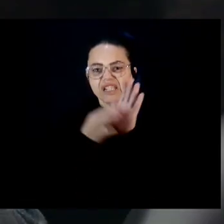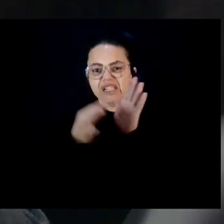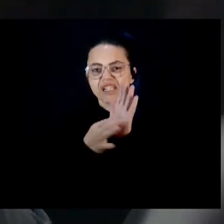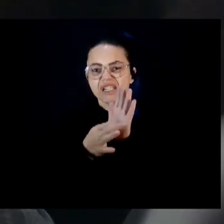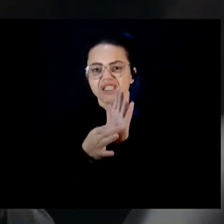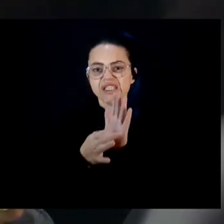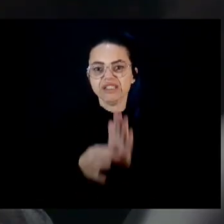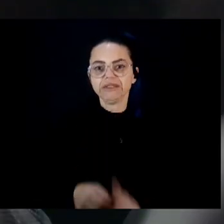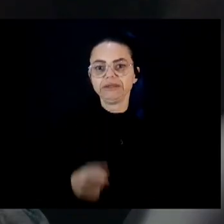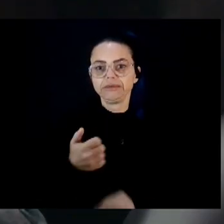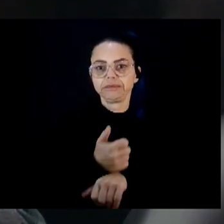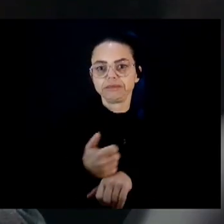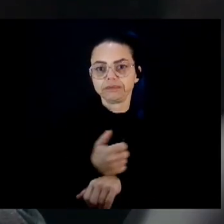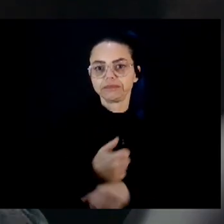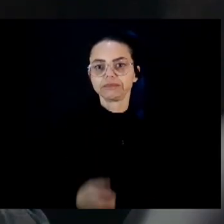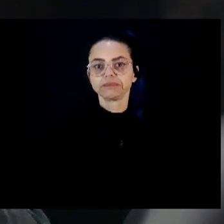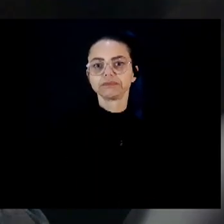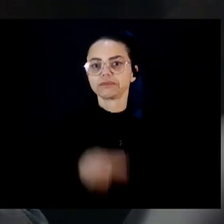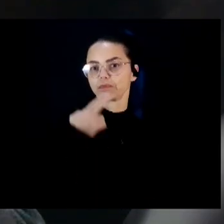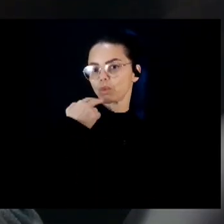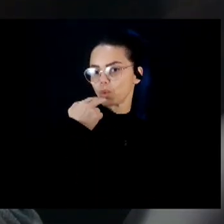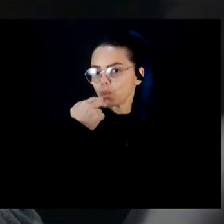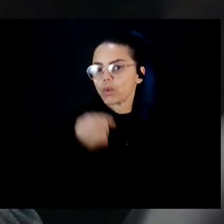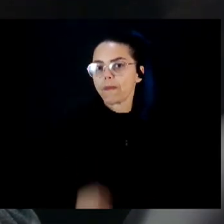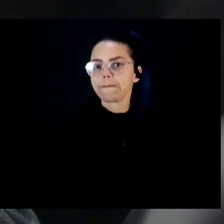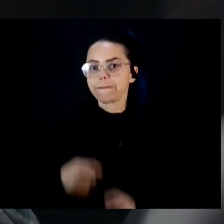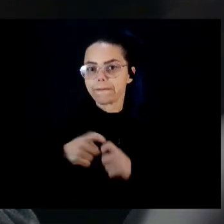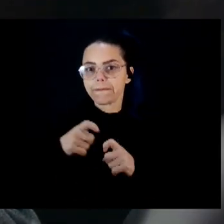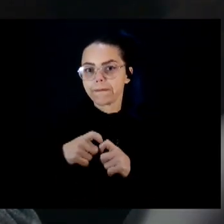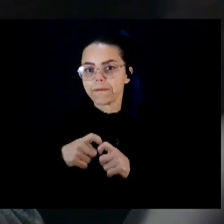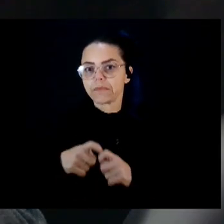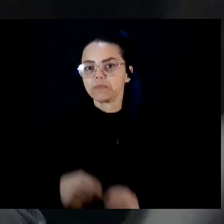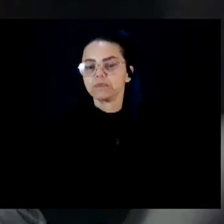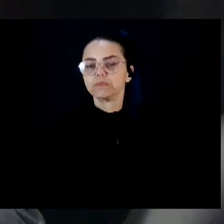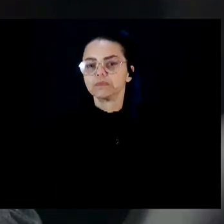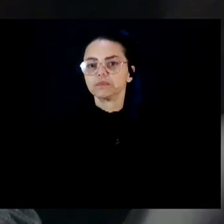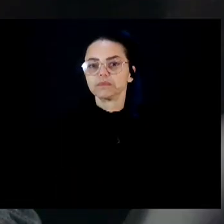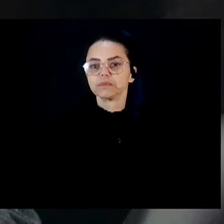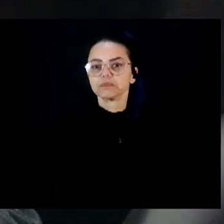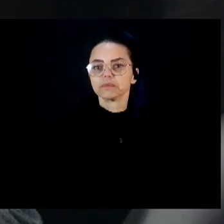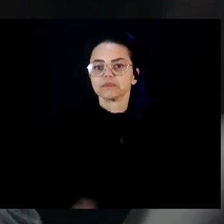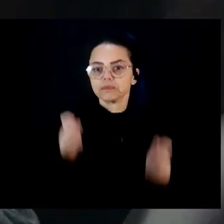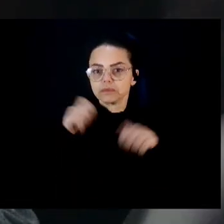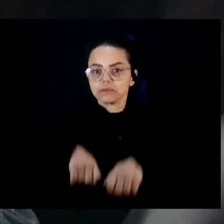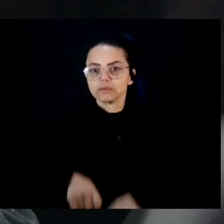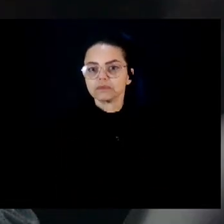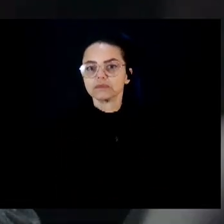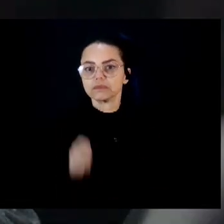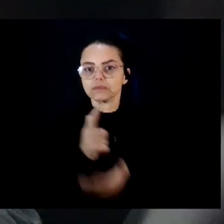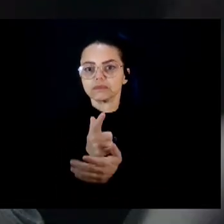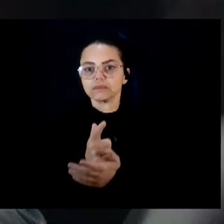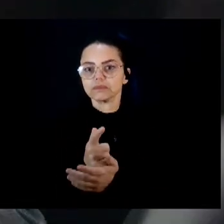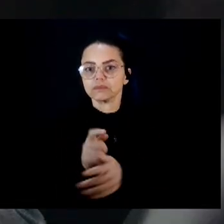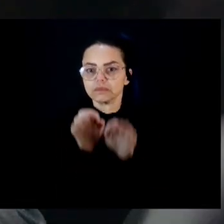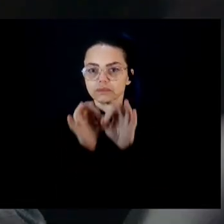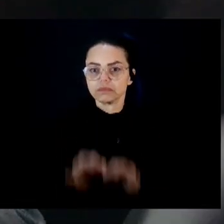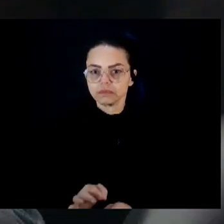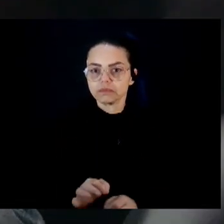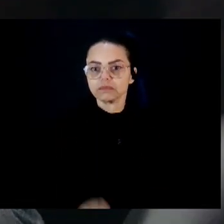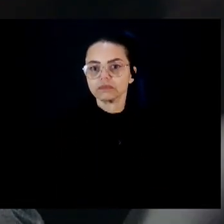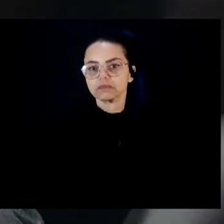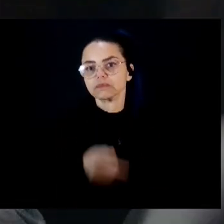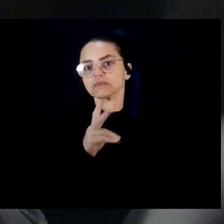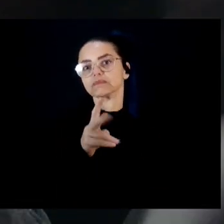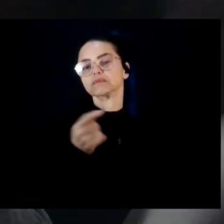né? Seja de um nutricionista, de um médico, um endócrino, nutrólogo, para que ela possa comprar com assertividade. Eu sempre dou 2 dicas